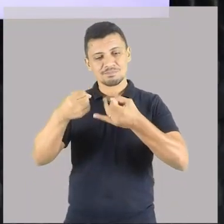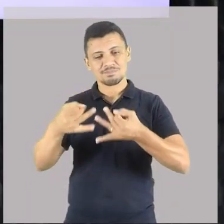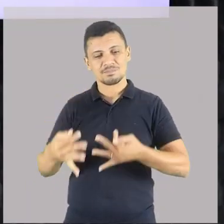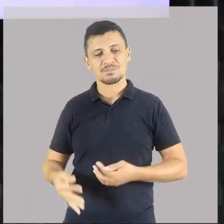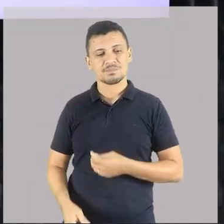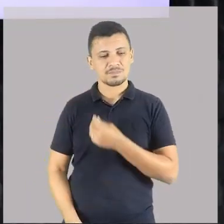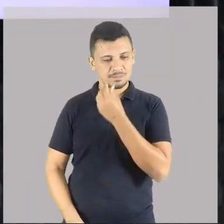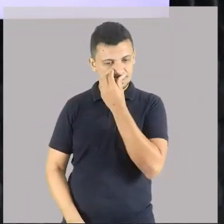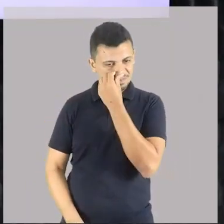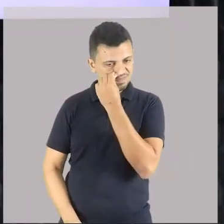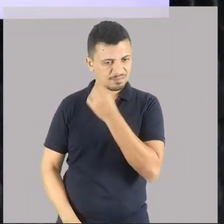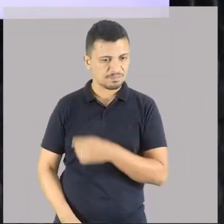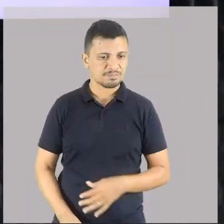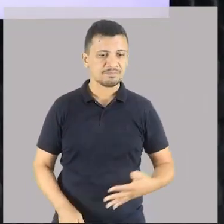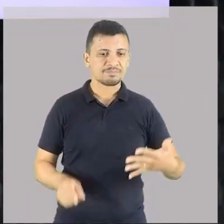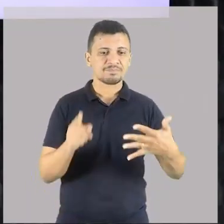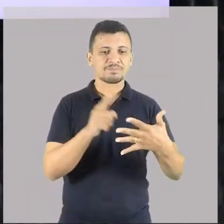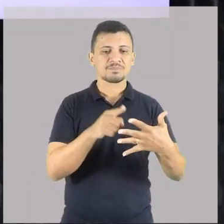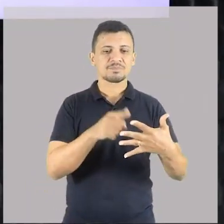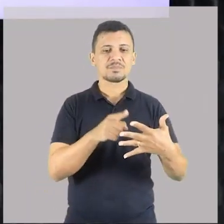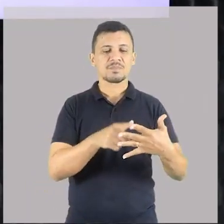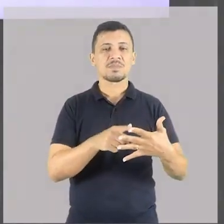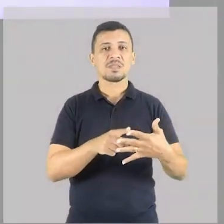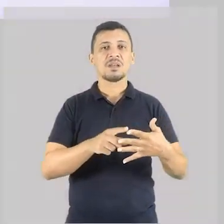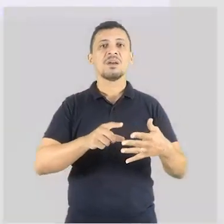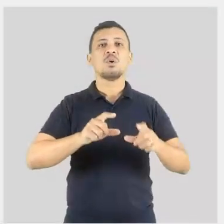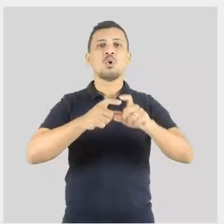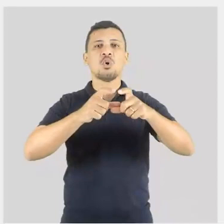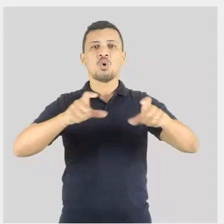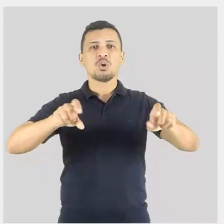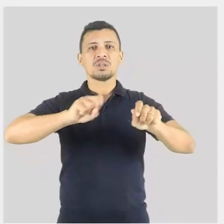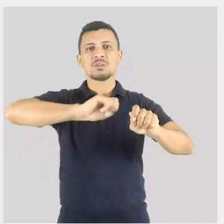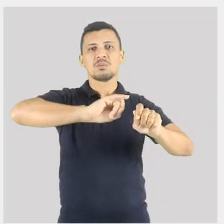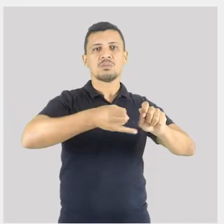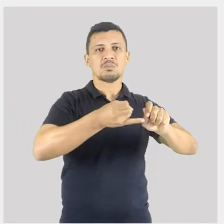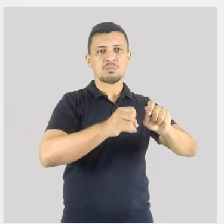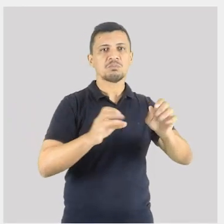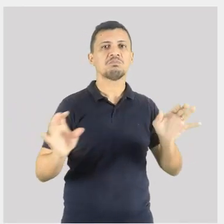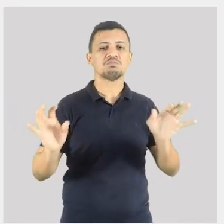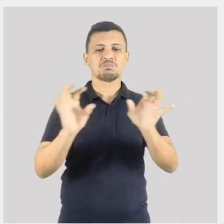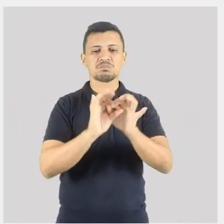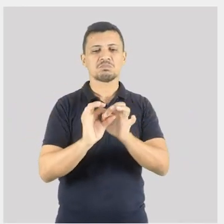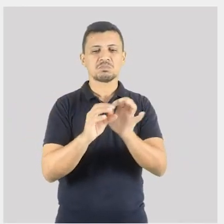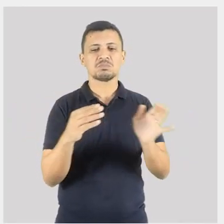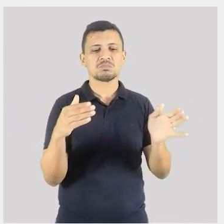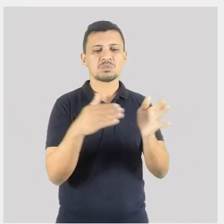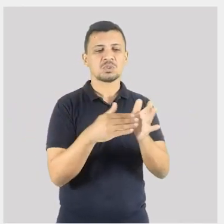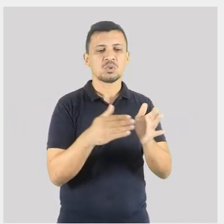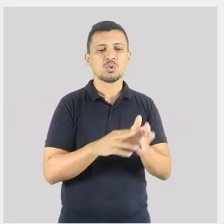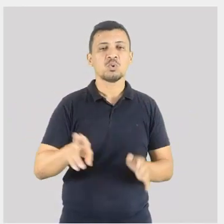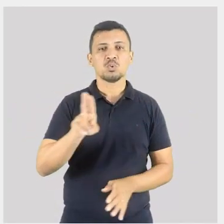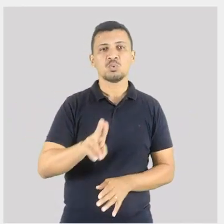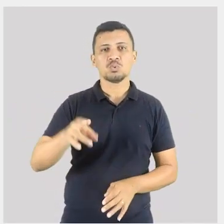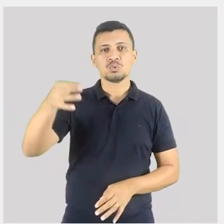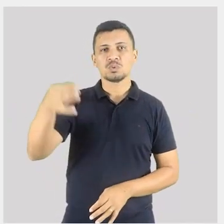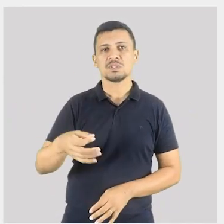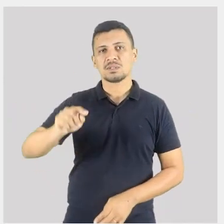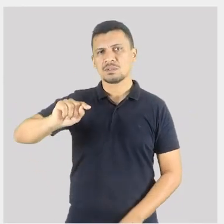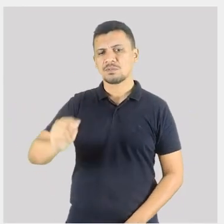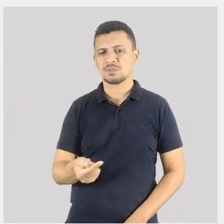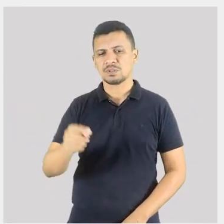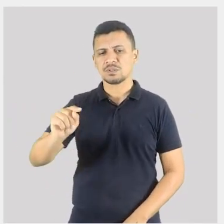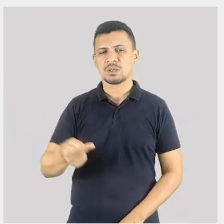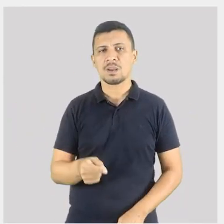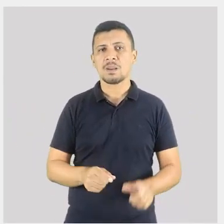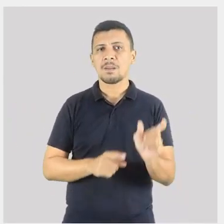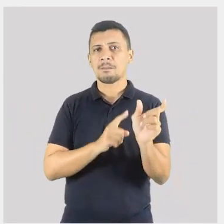tá? Aí nós vamos. A letra B, oração subordinada adjetiva restritiva, certo? Com o emprego correto da vírgula